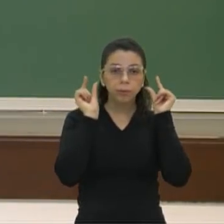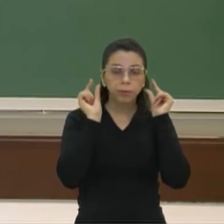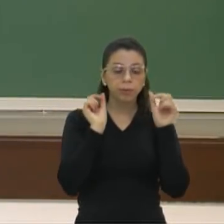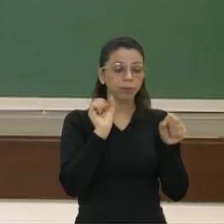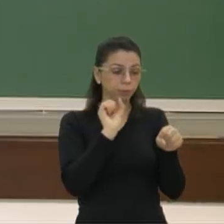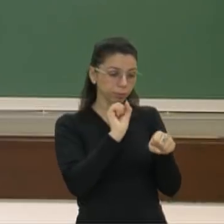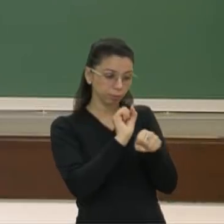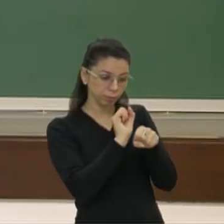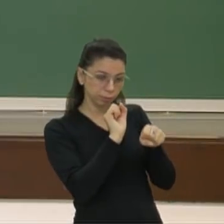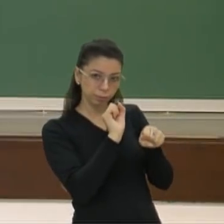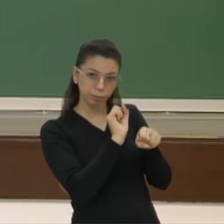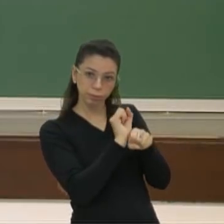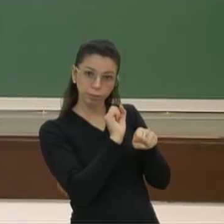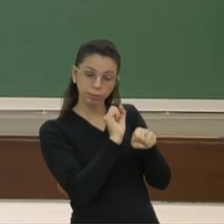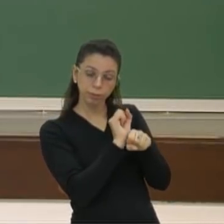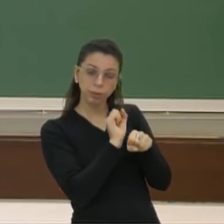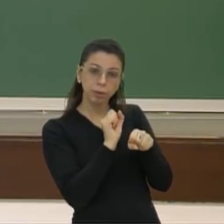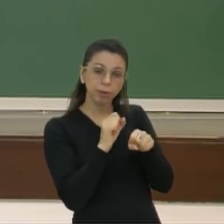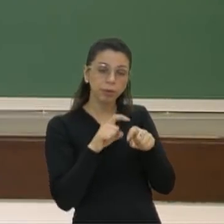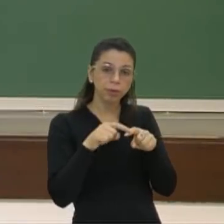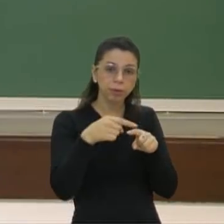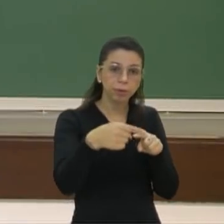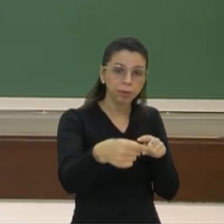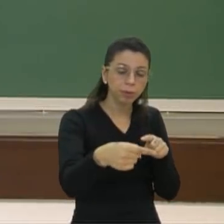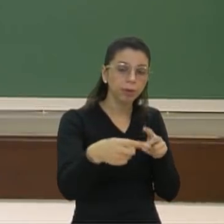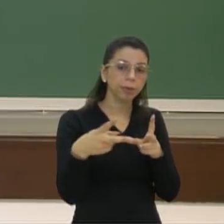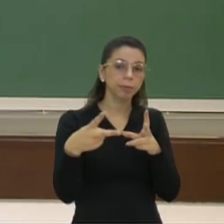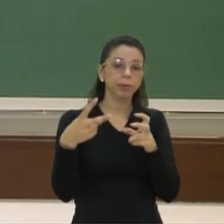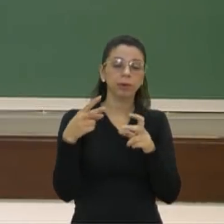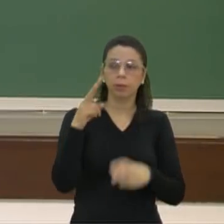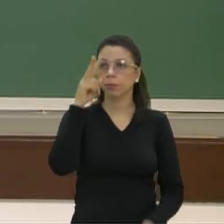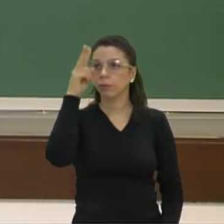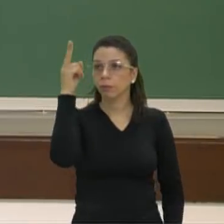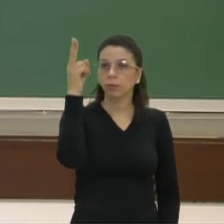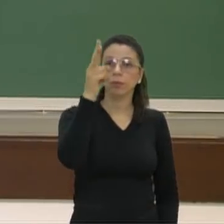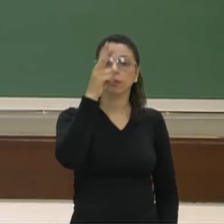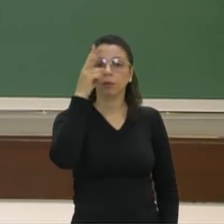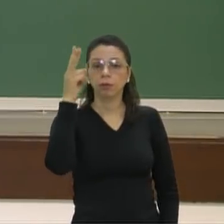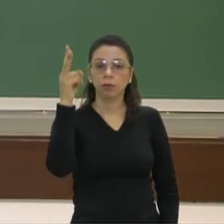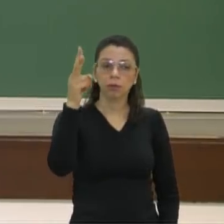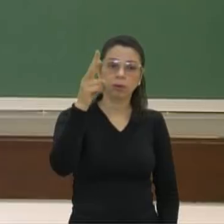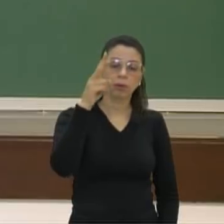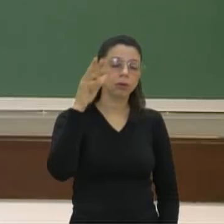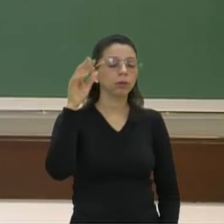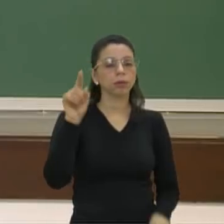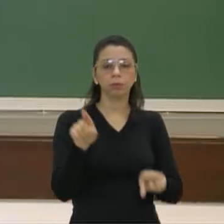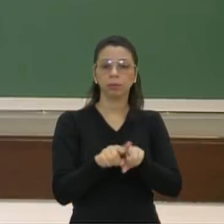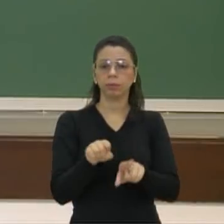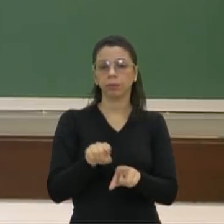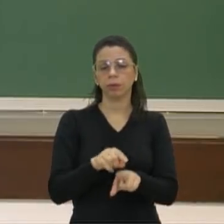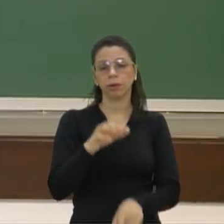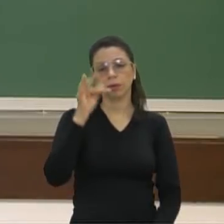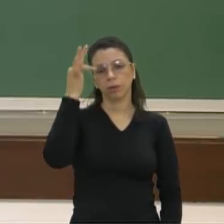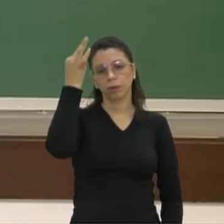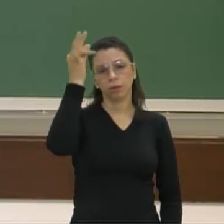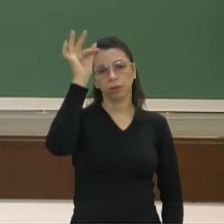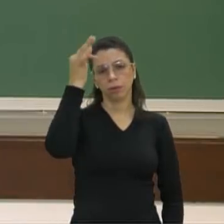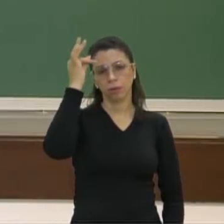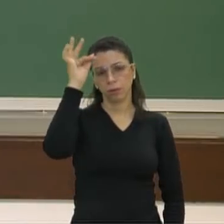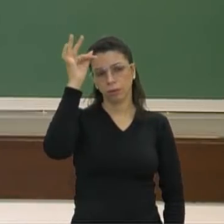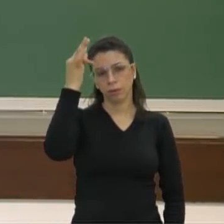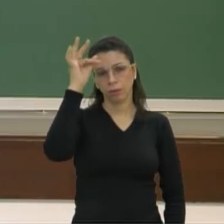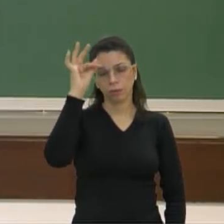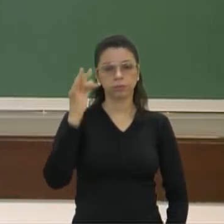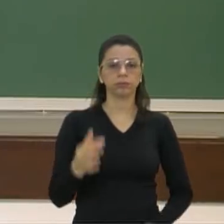um tempo para você. Você até percebe que você fica um pouco tonto, um pouquinho de dor de cabeça. Logo,